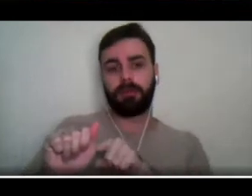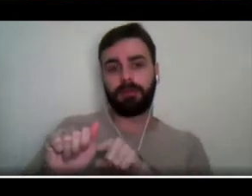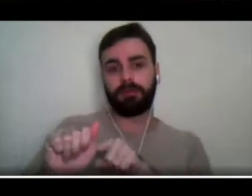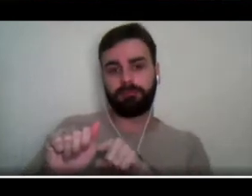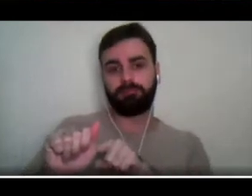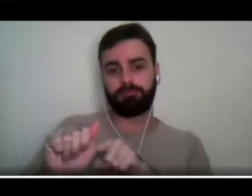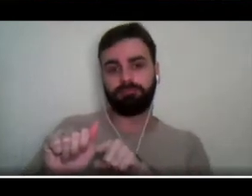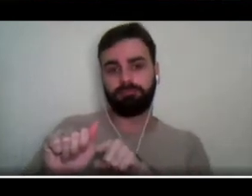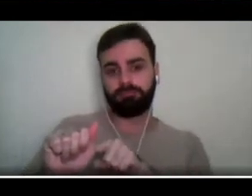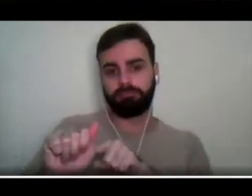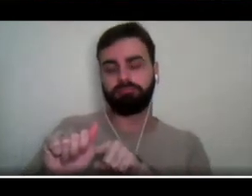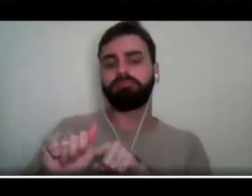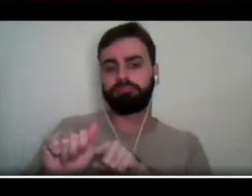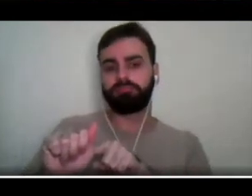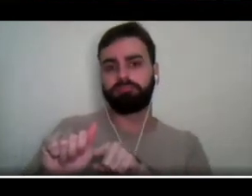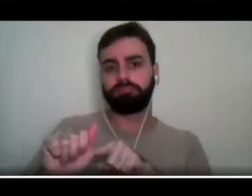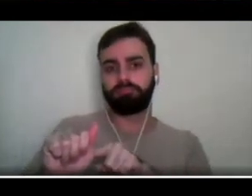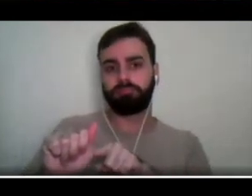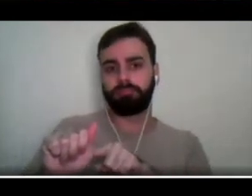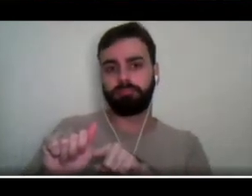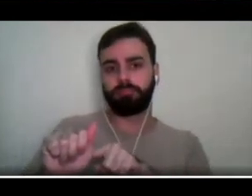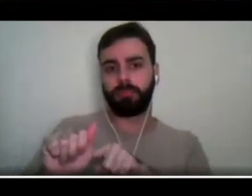tiver algum componente